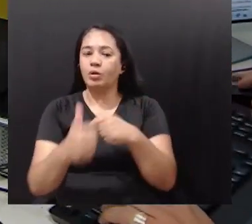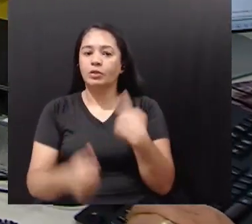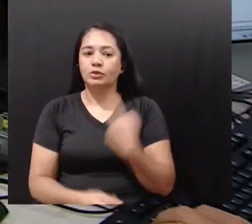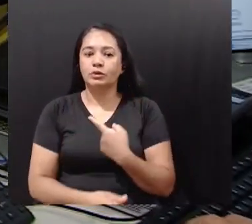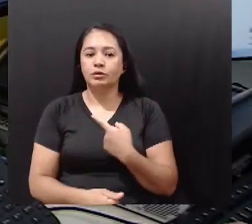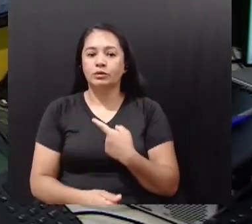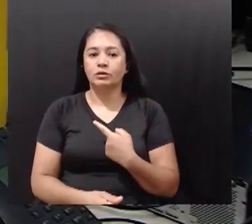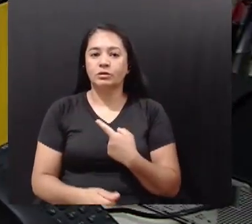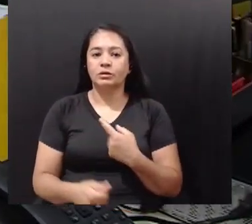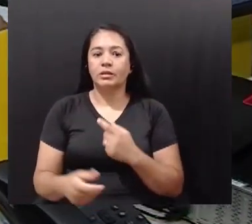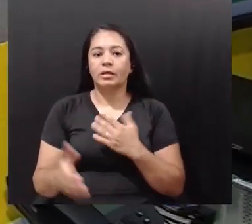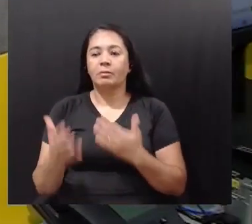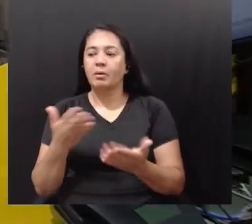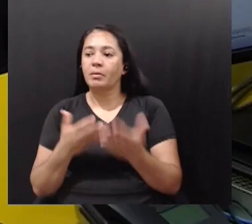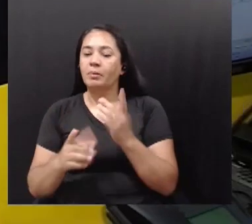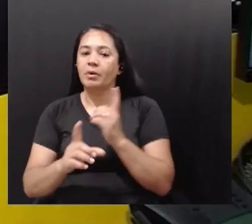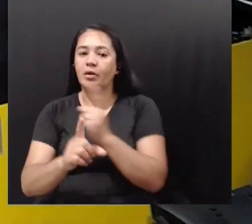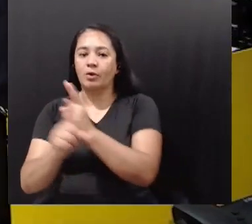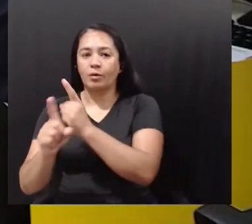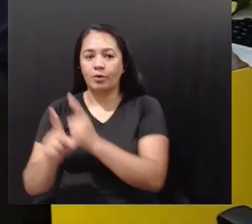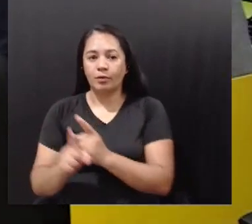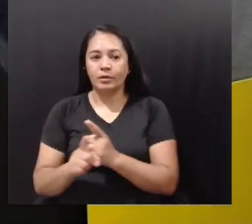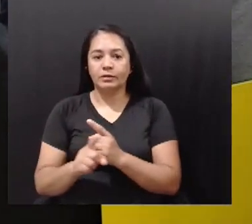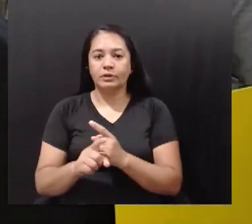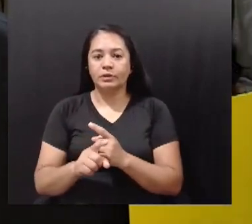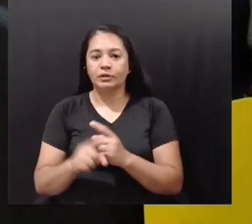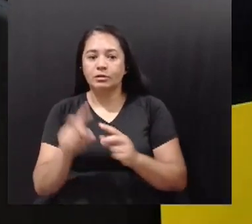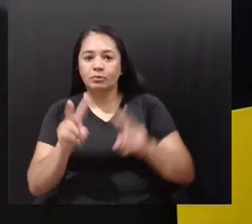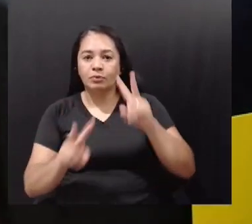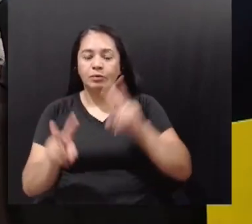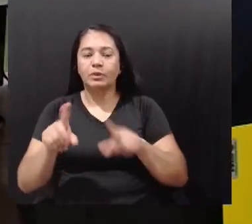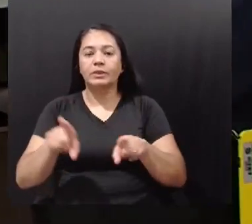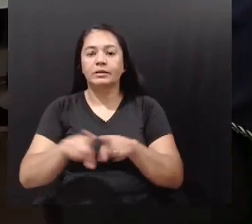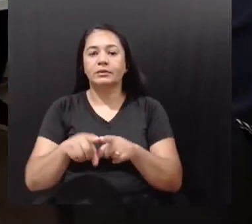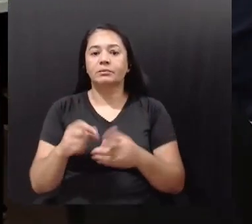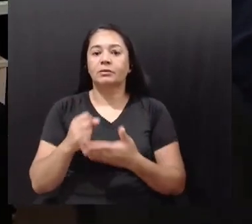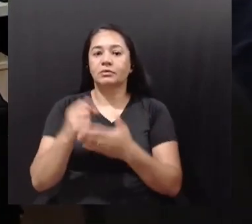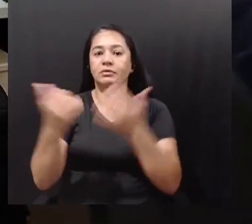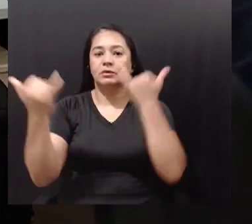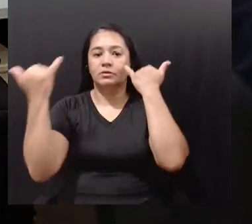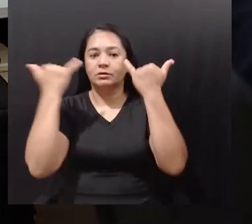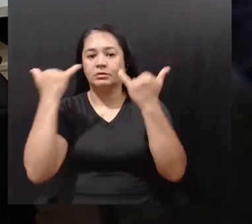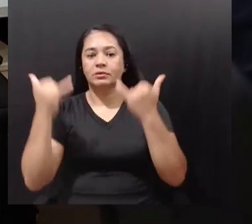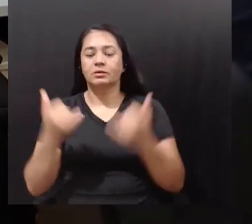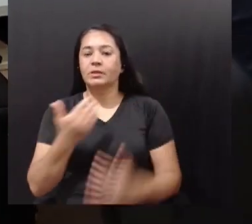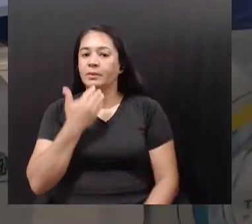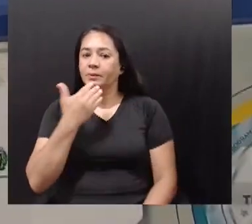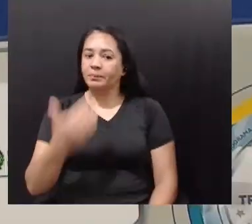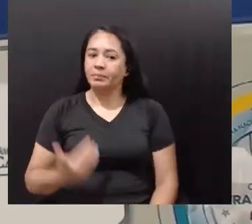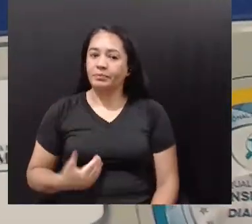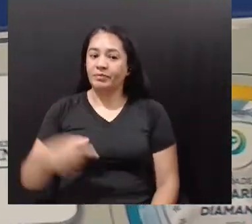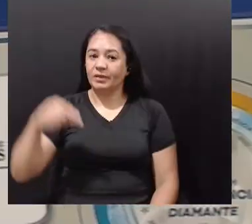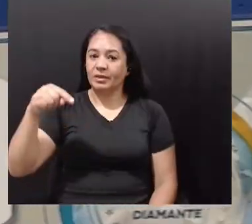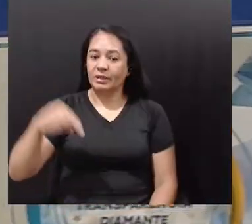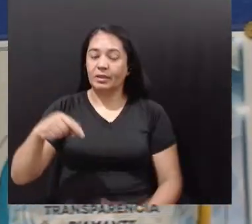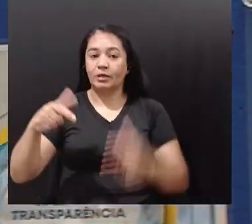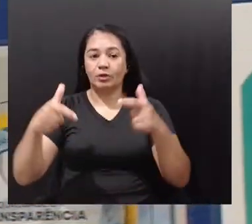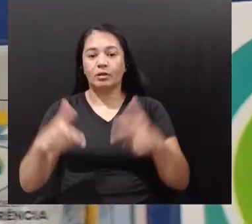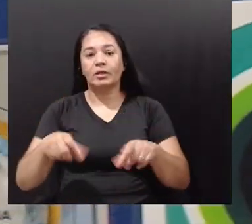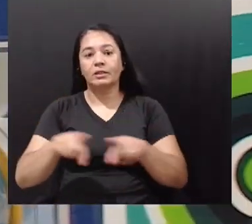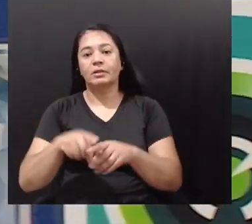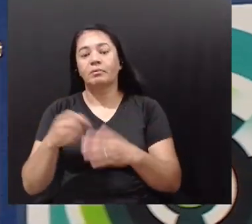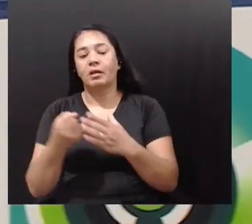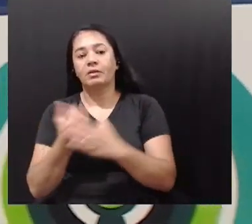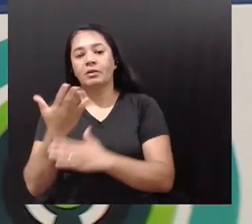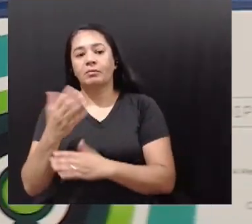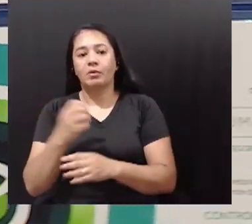o atendimento dos fiscais e as entregas das informações que eles solicitam, tanto aqui em loco, quanto depois ao longo dos períodos